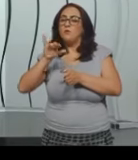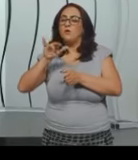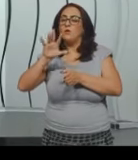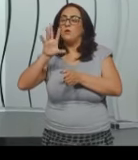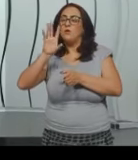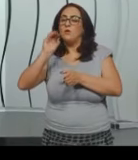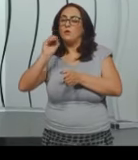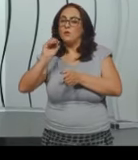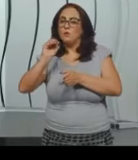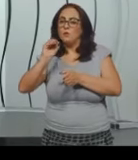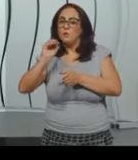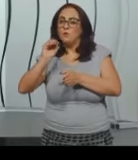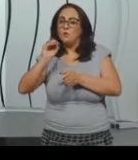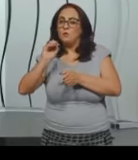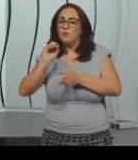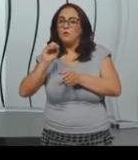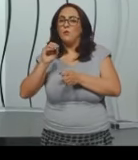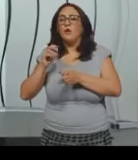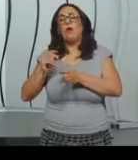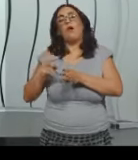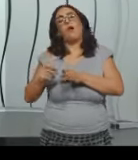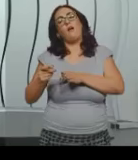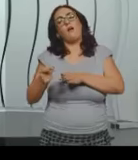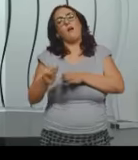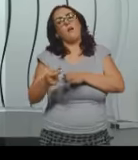ser duradoura.